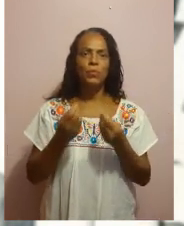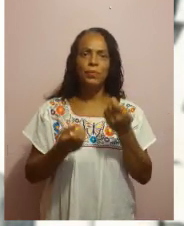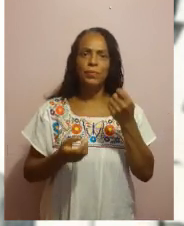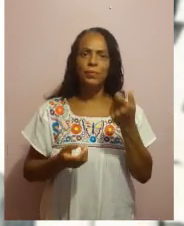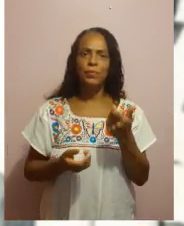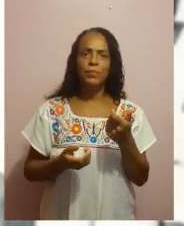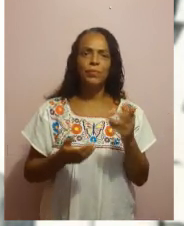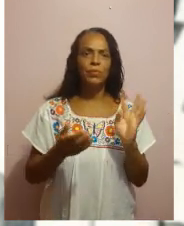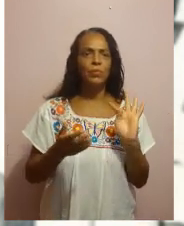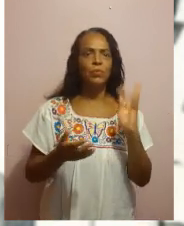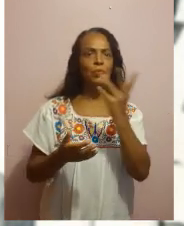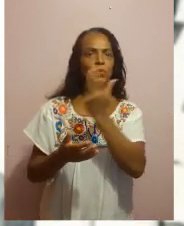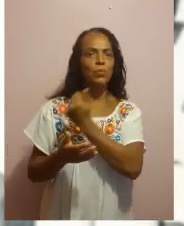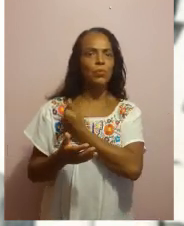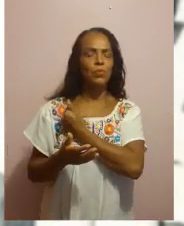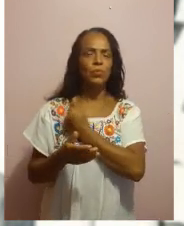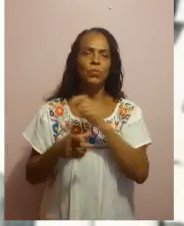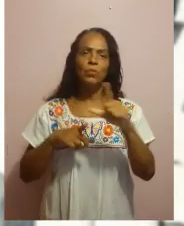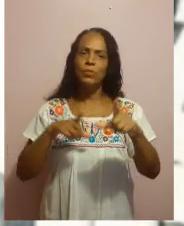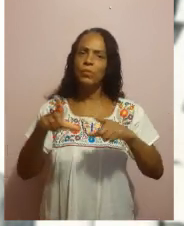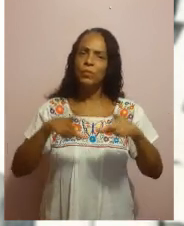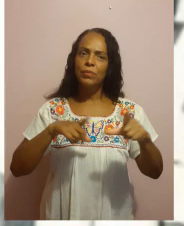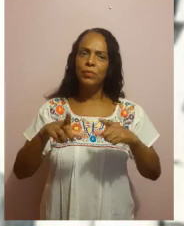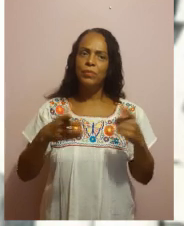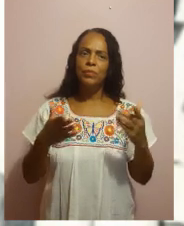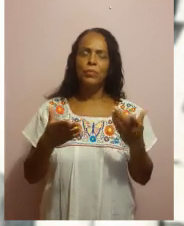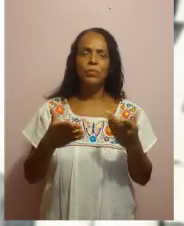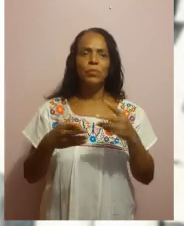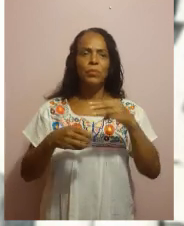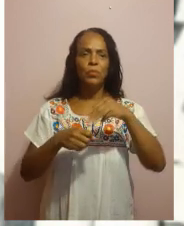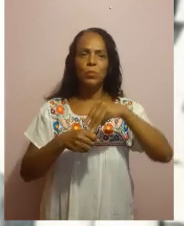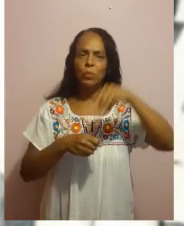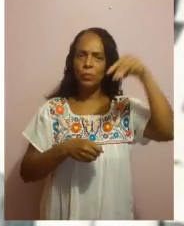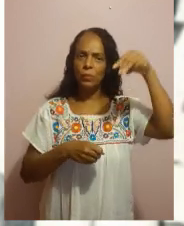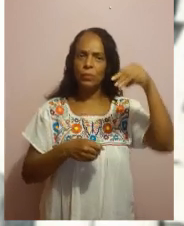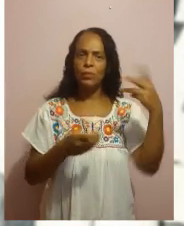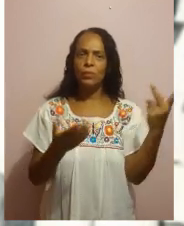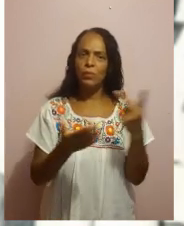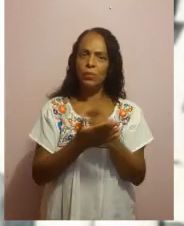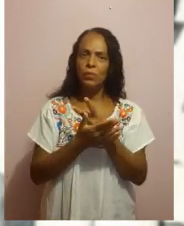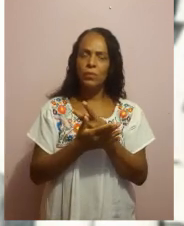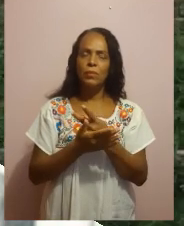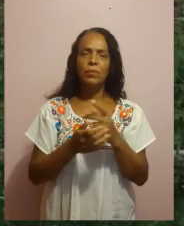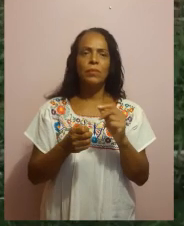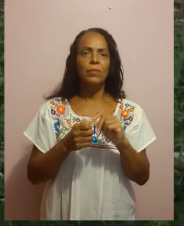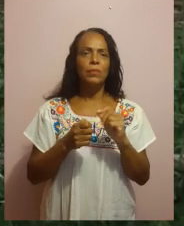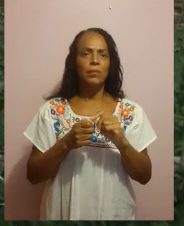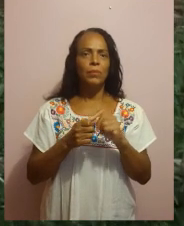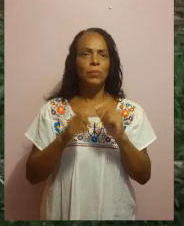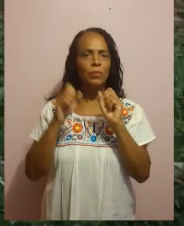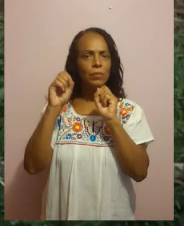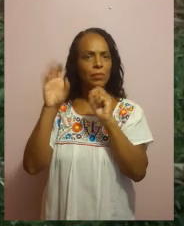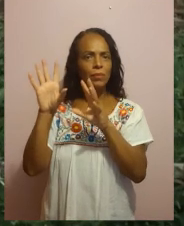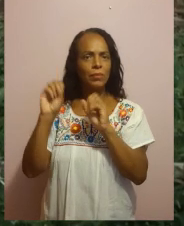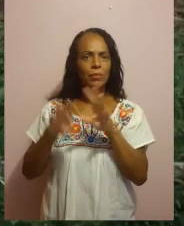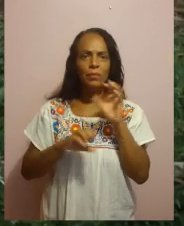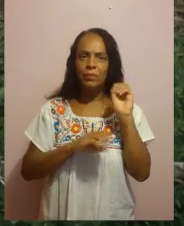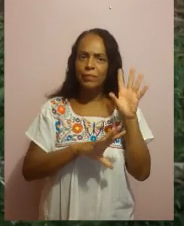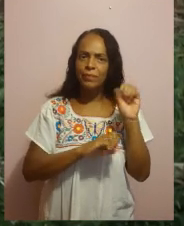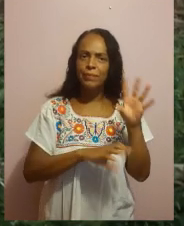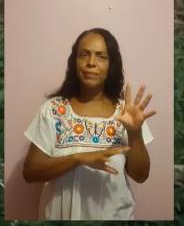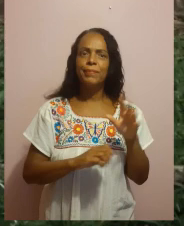o trabalho que o mestre teve que ter para poder ensinar, né? Falamos